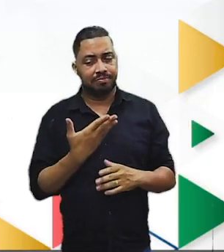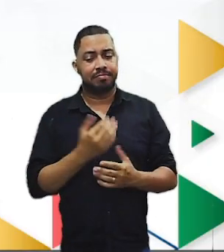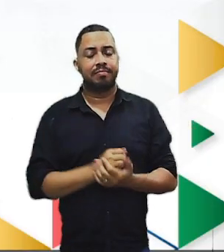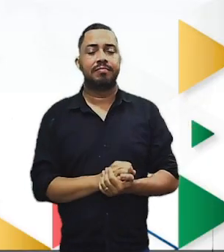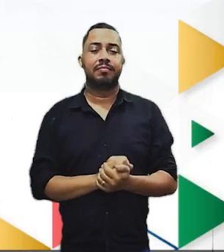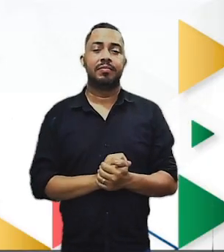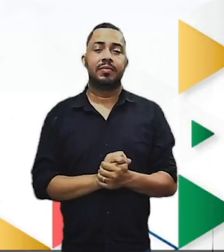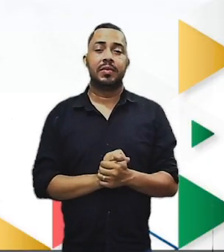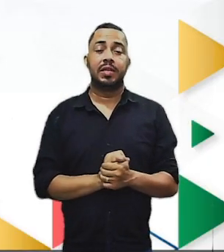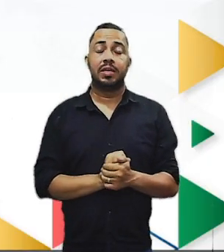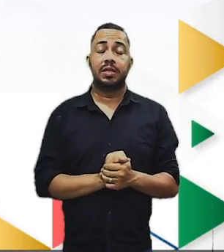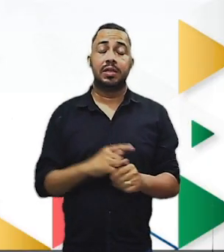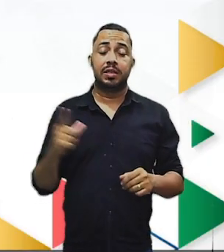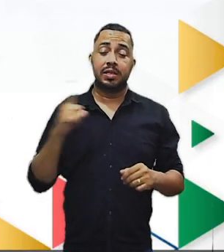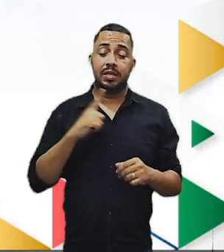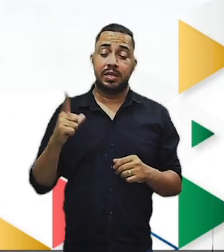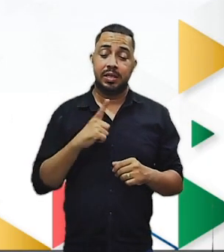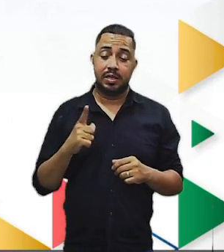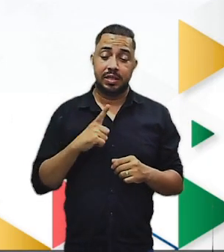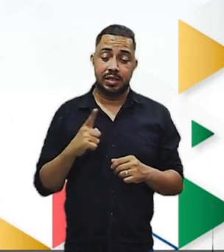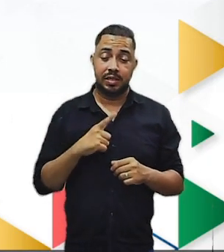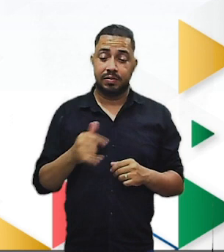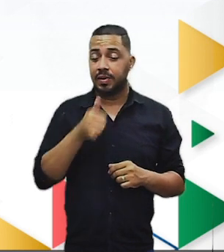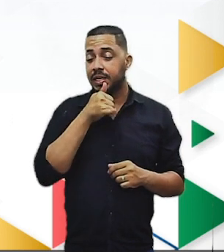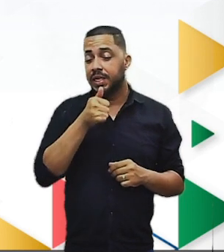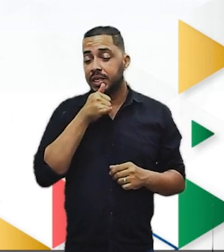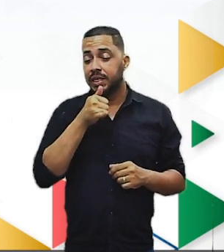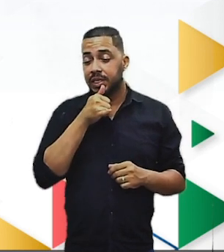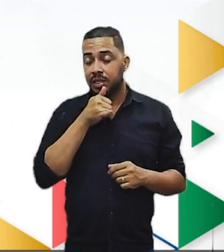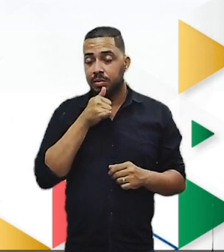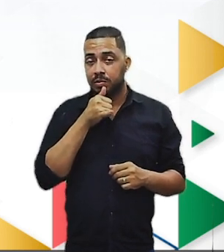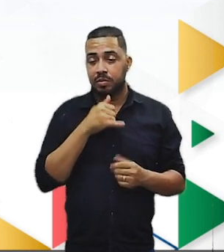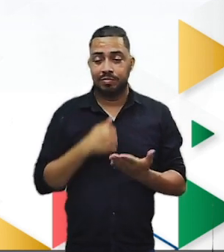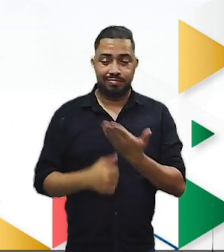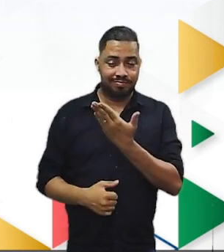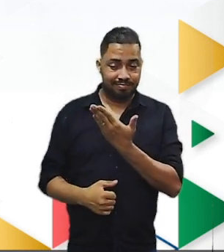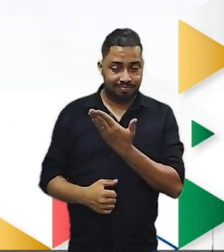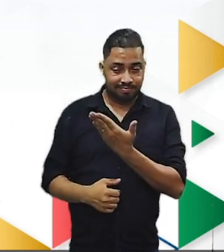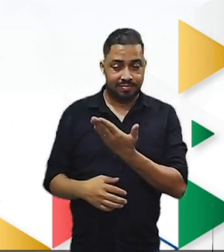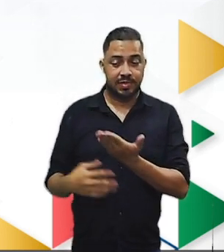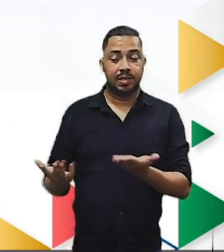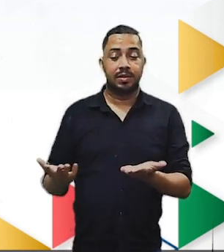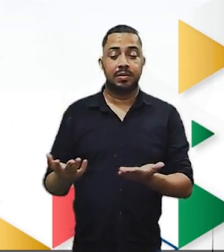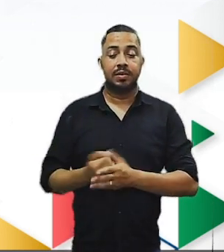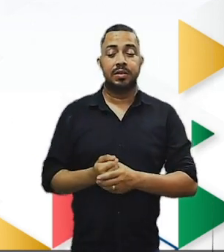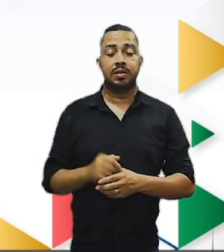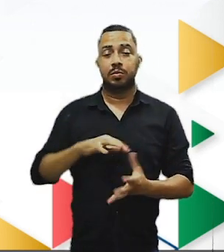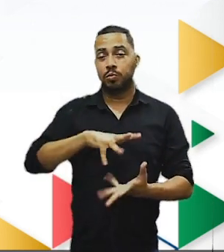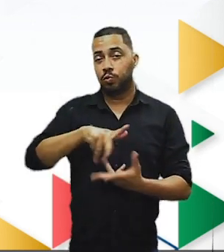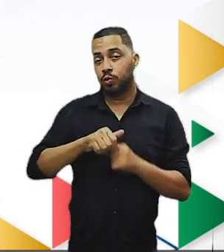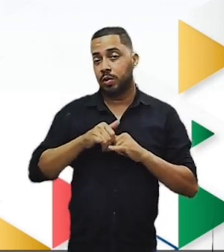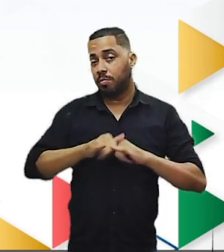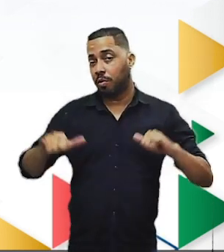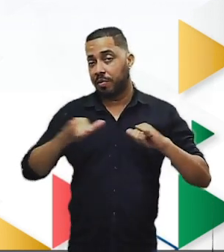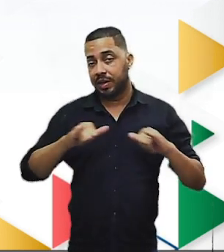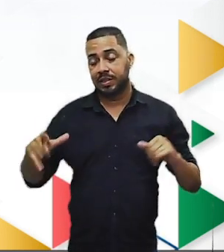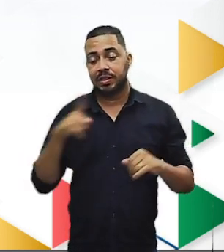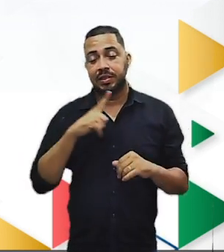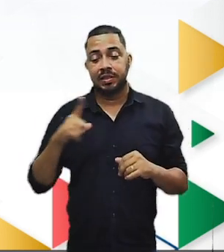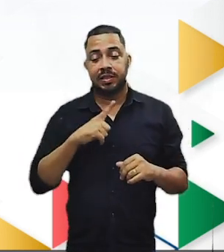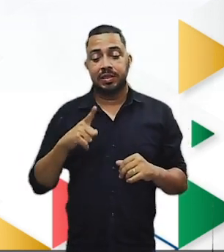primeiro exemplo. Veja só, é um exemplo do mundo de quê? Do mundo da propaganda. Nós temos aqui